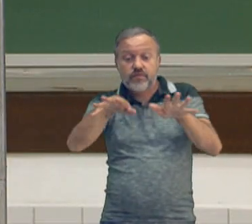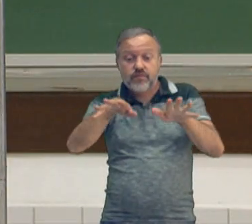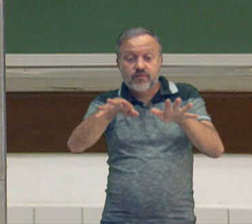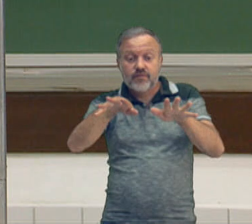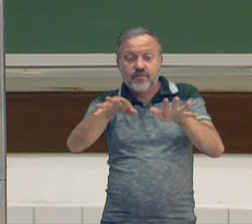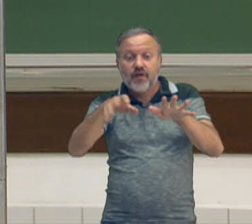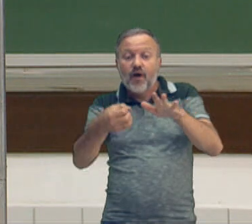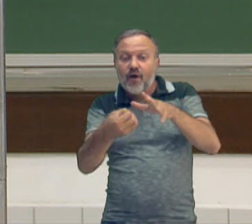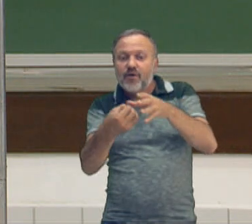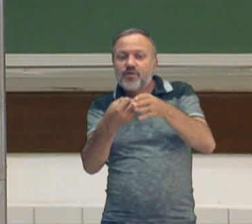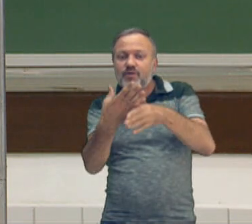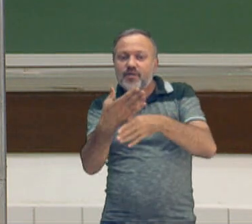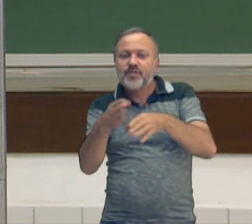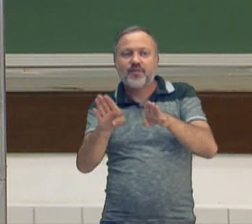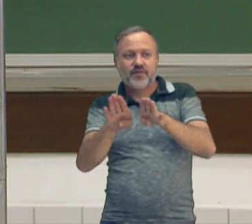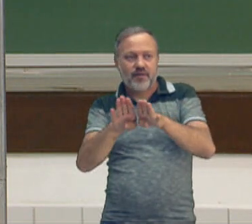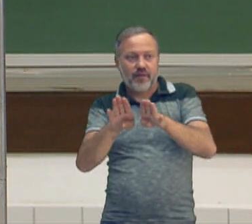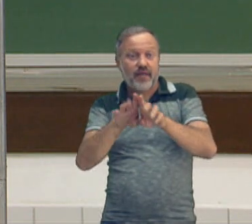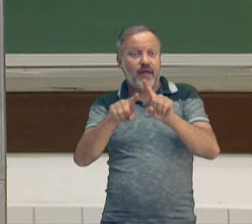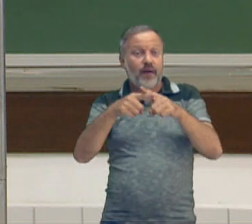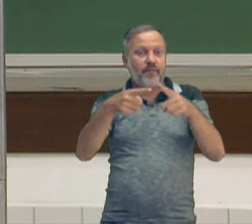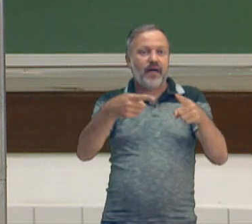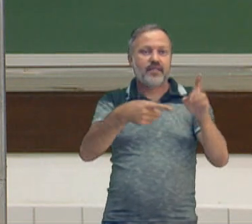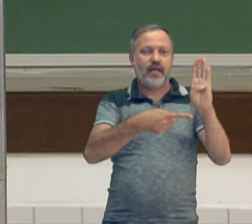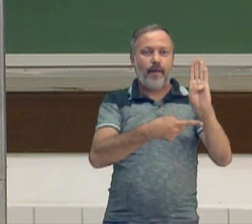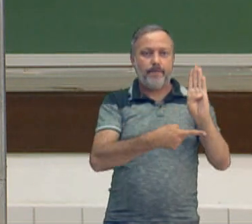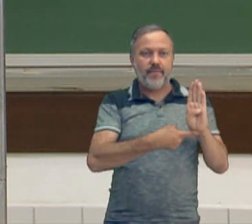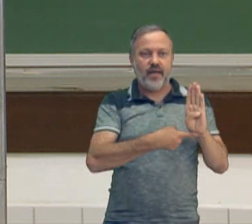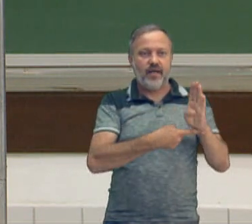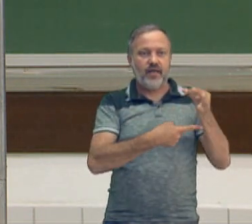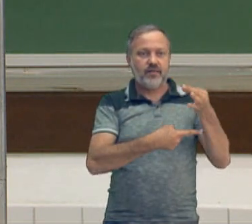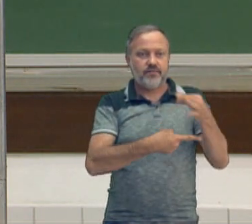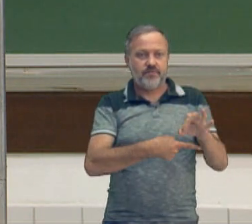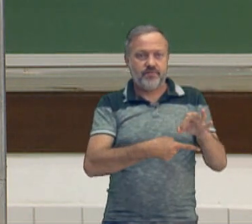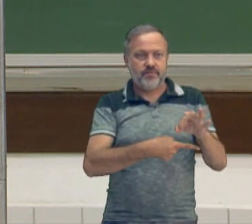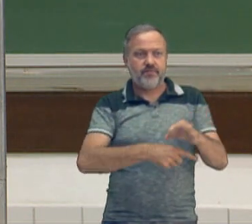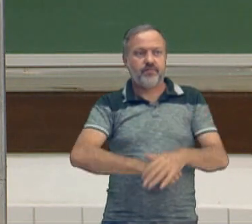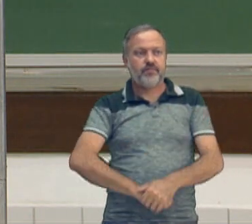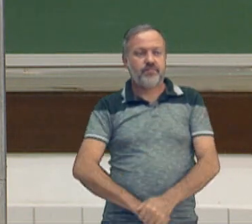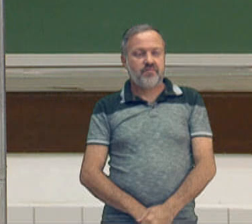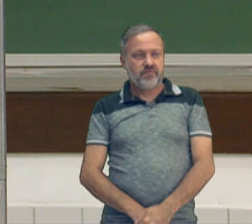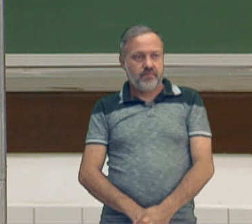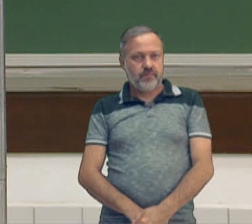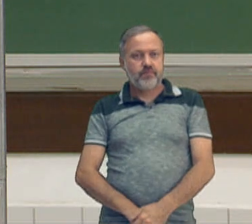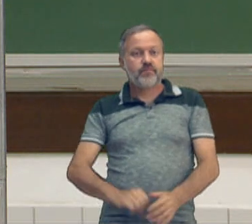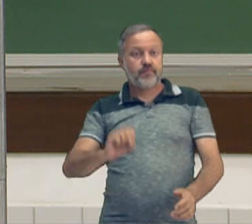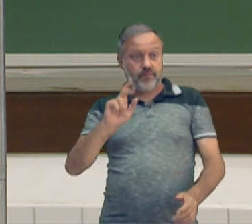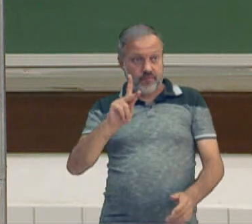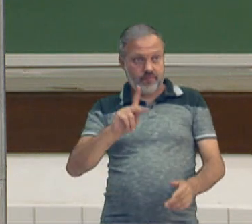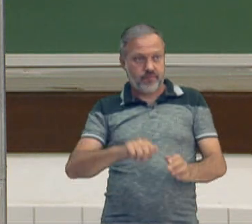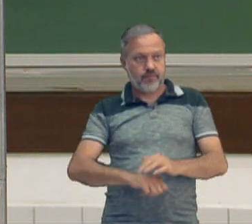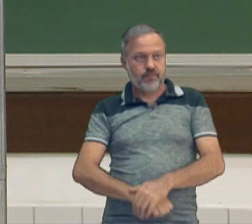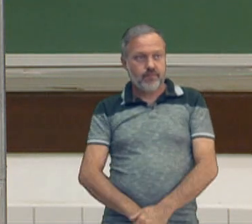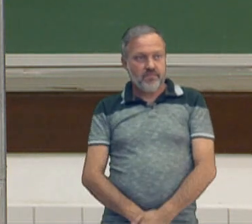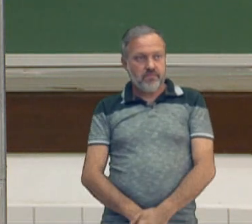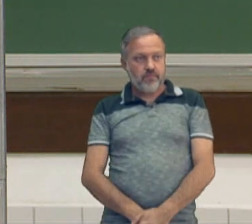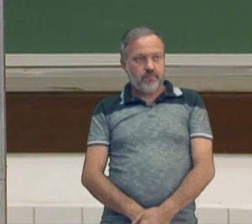quiz número 1, resposta correta, letra B, movimento Hare Krishna. Tudo bem até aí? Vamos para a